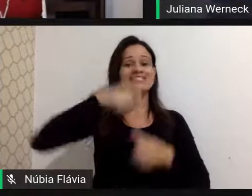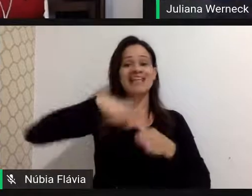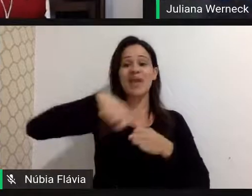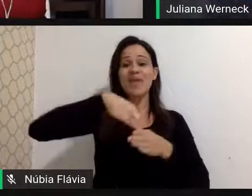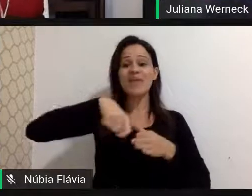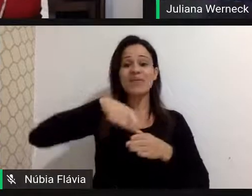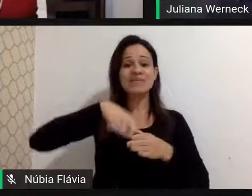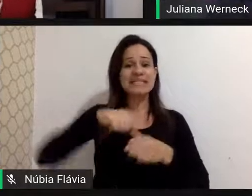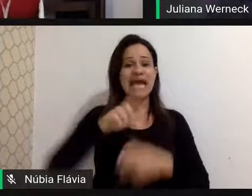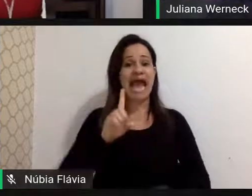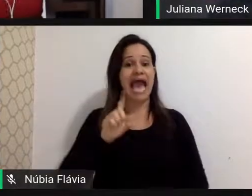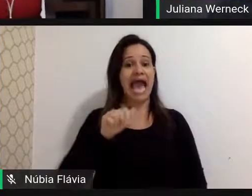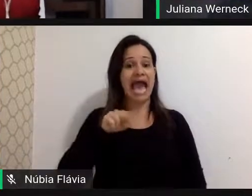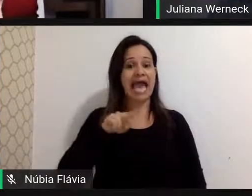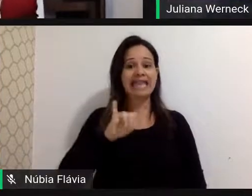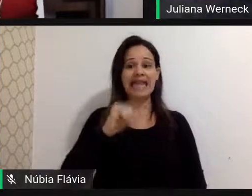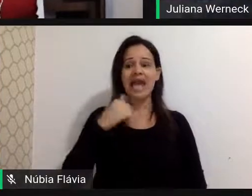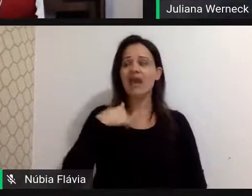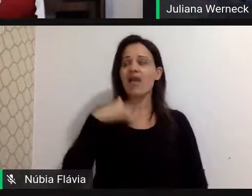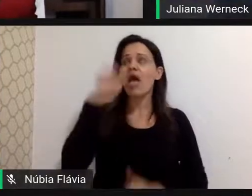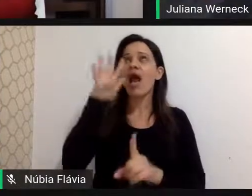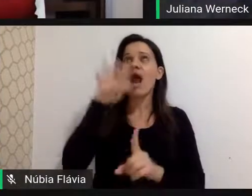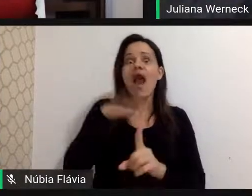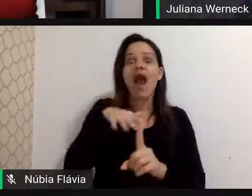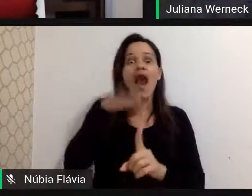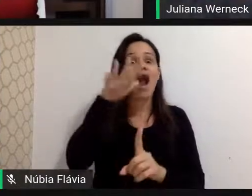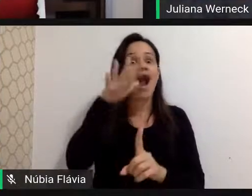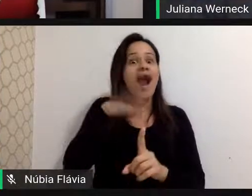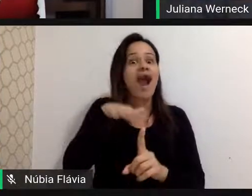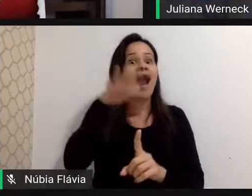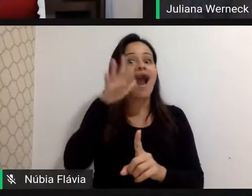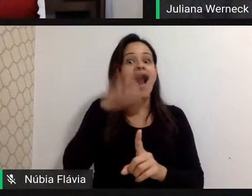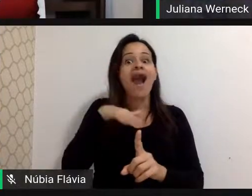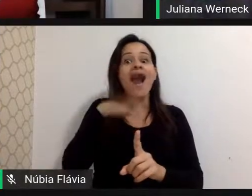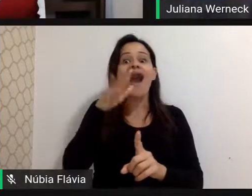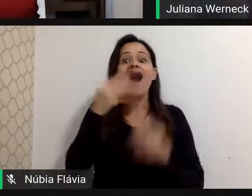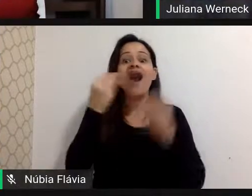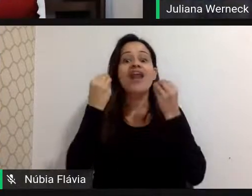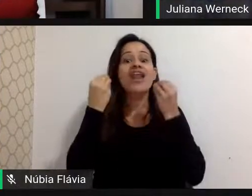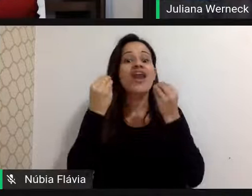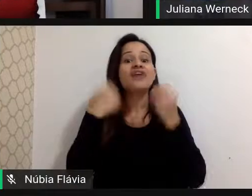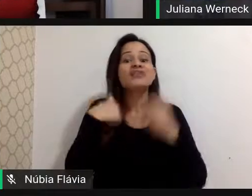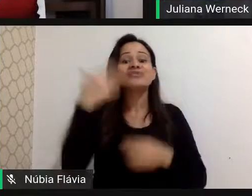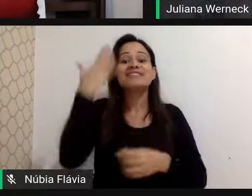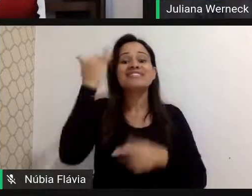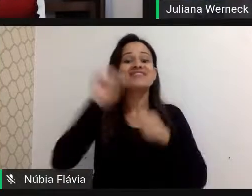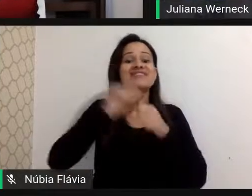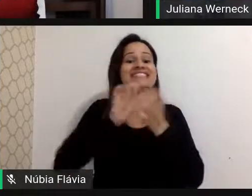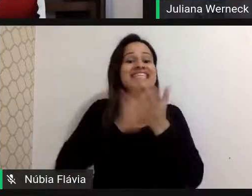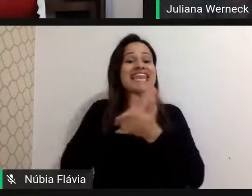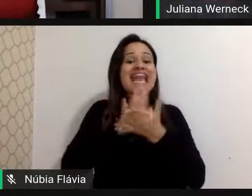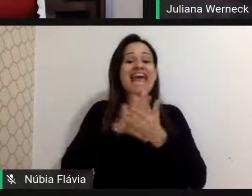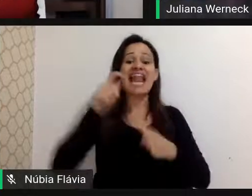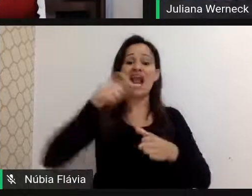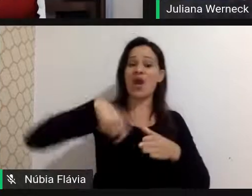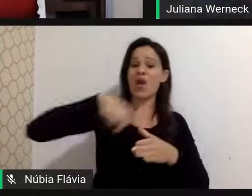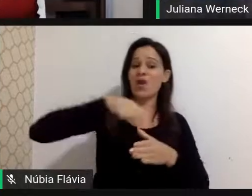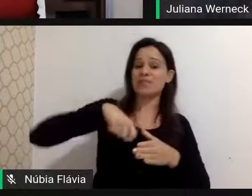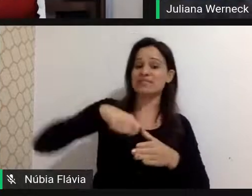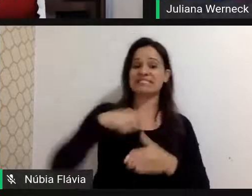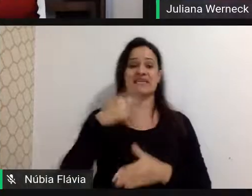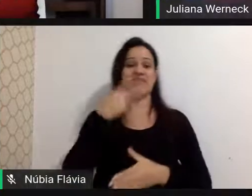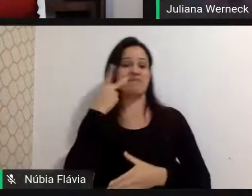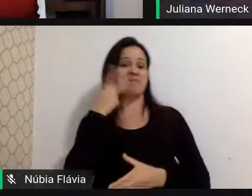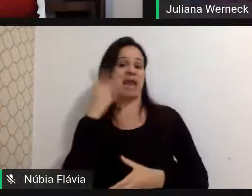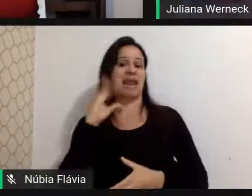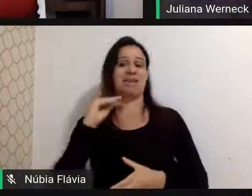a Dani virou a minha musa inspiradora. Ela era assim, eu falei, gente, eu não sei fazer nada disso. E ela não só cozinha como fala ao mesmo tempo. E